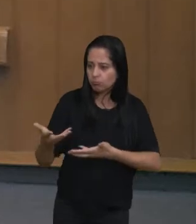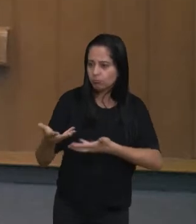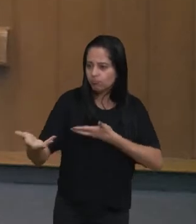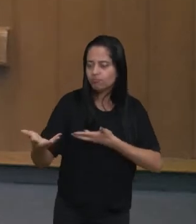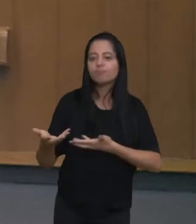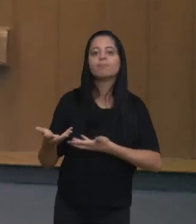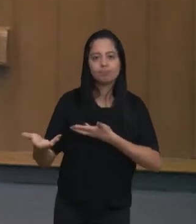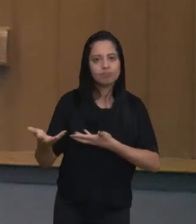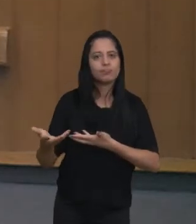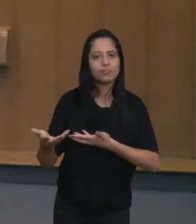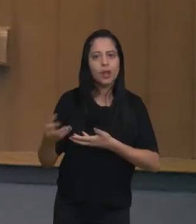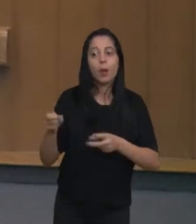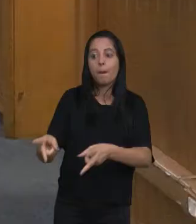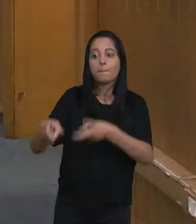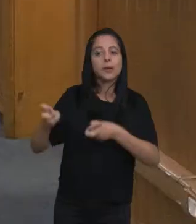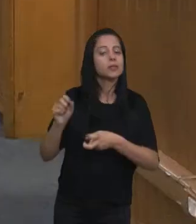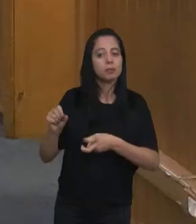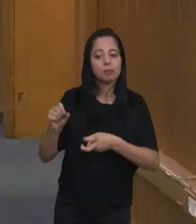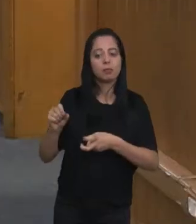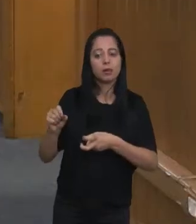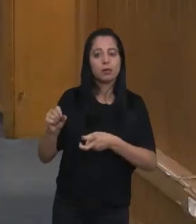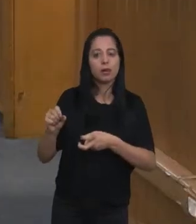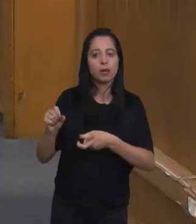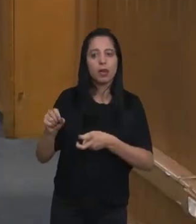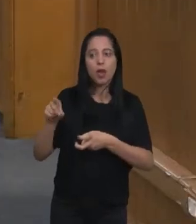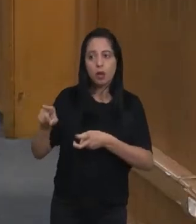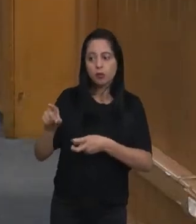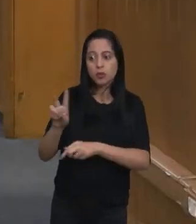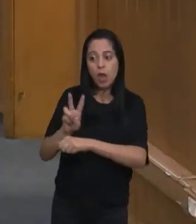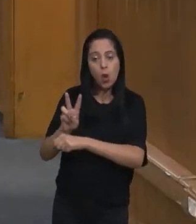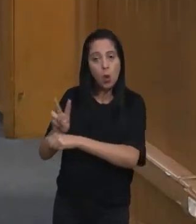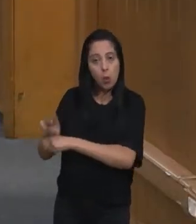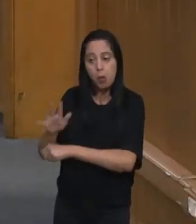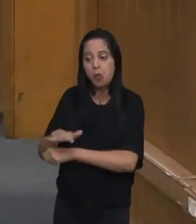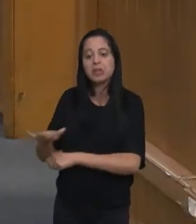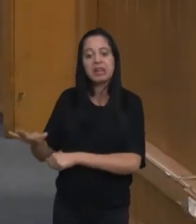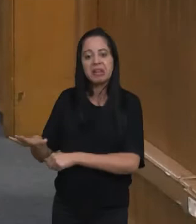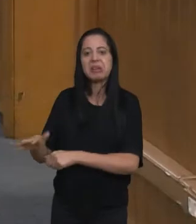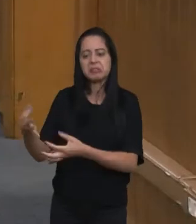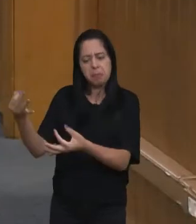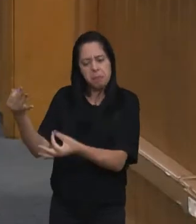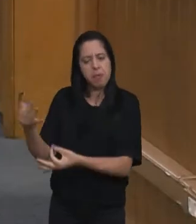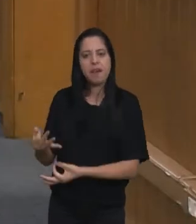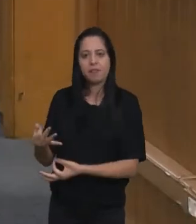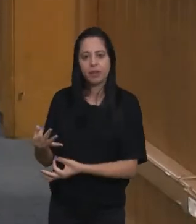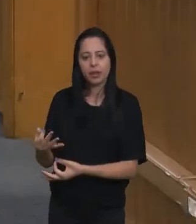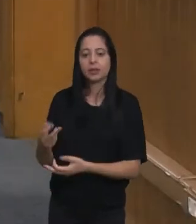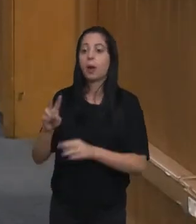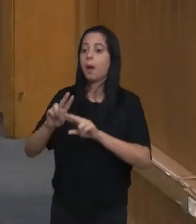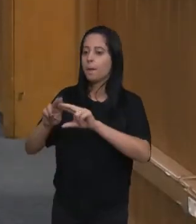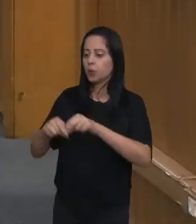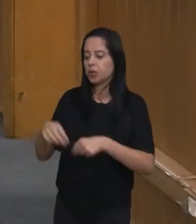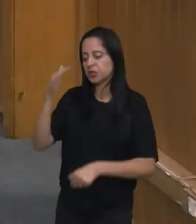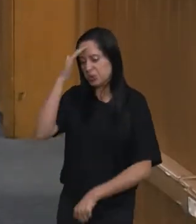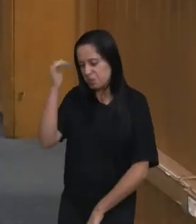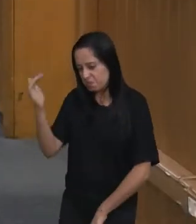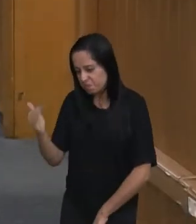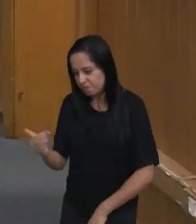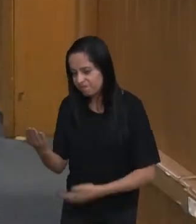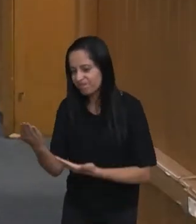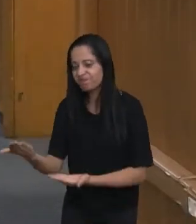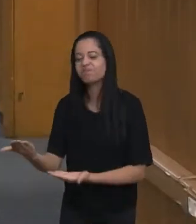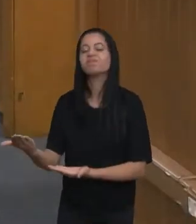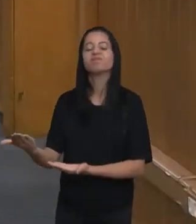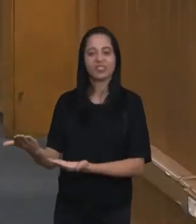o quanto o senhor é zeloso para o cuidado com aquelas crianças. Então, eu honro a sua vida, tá bom? Digo